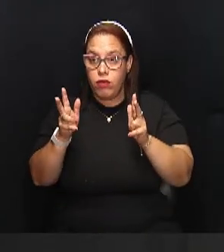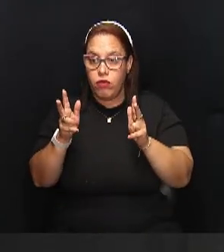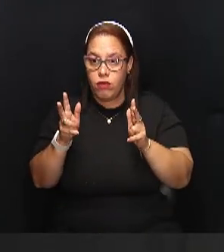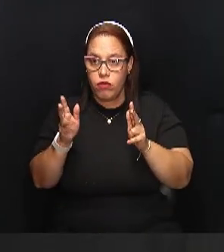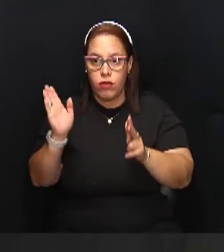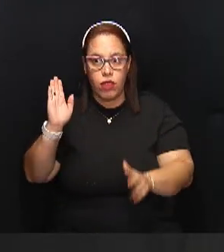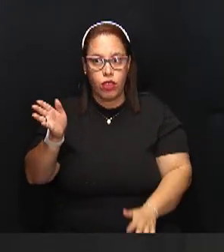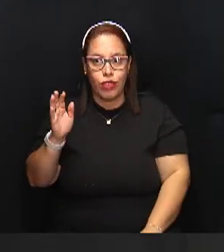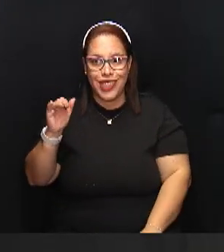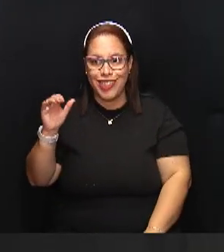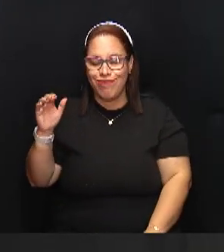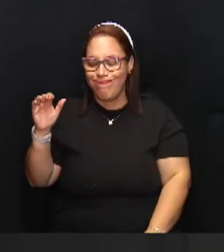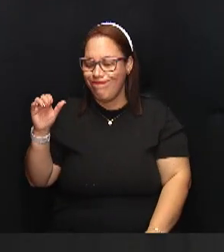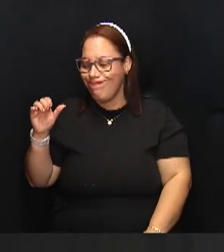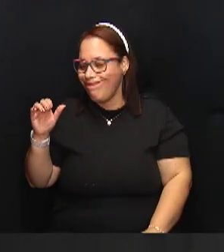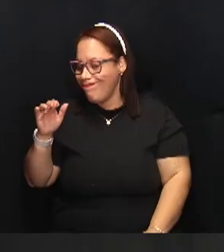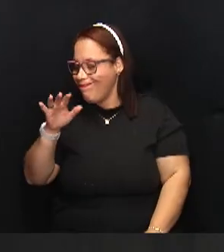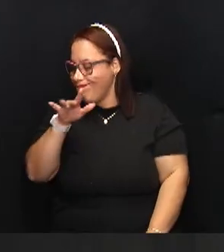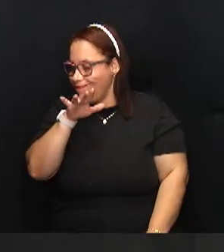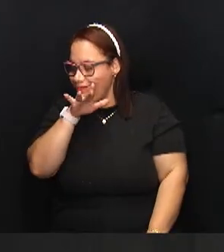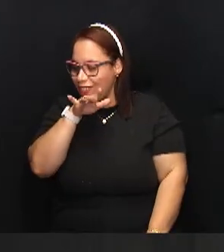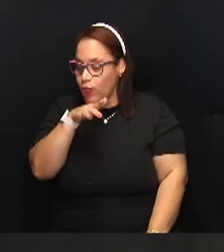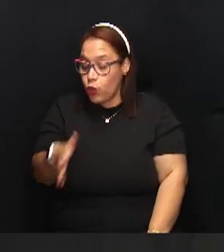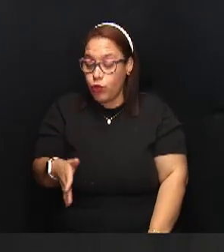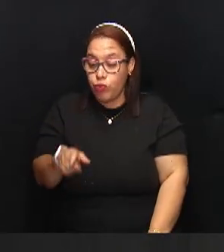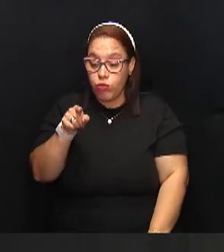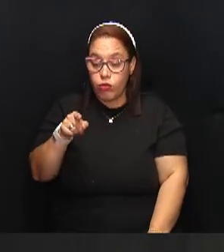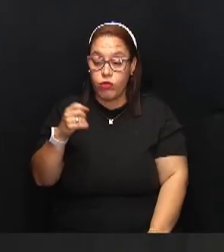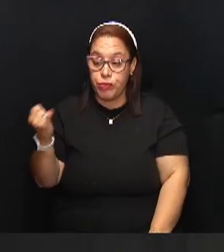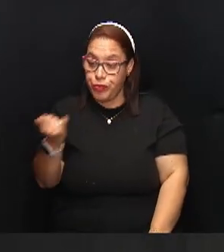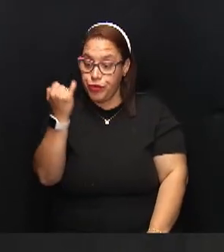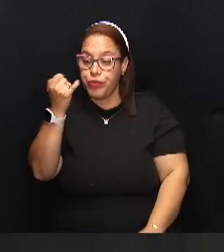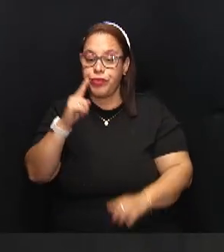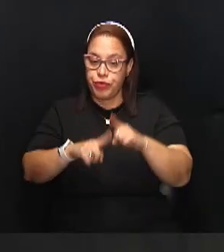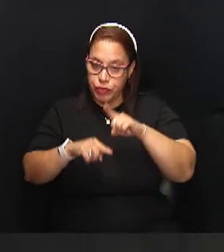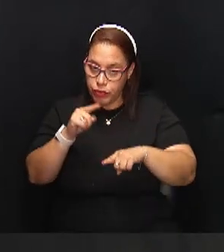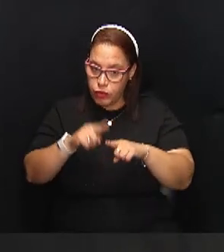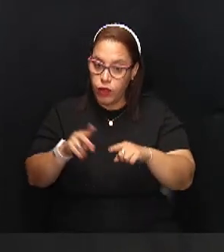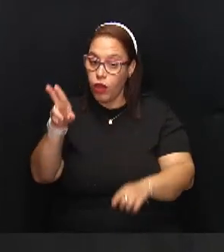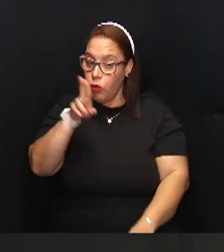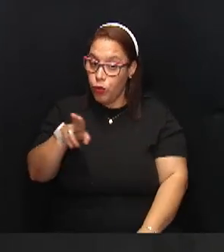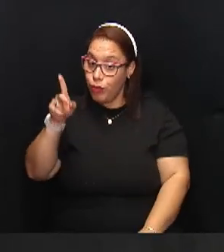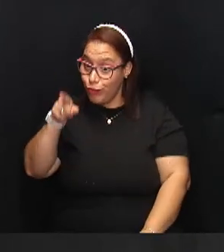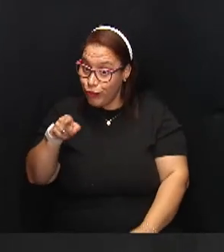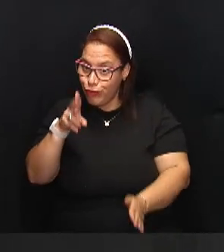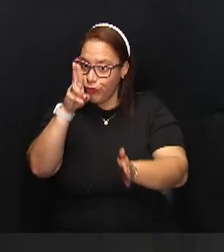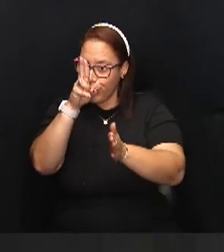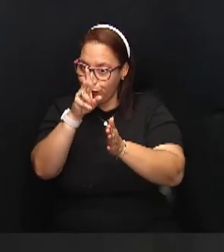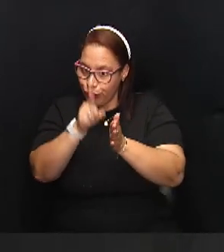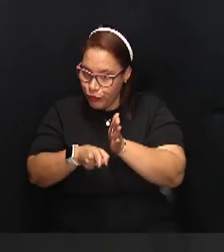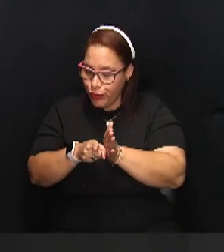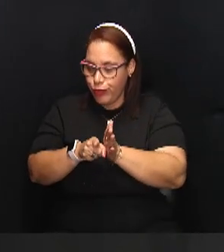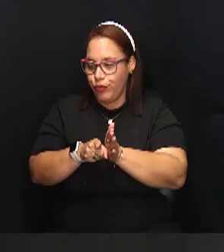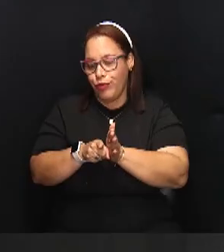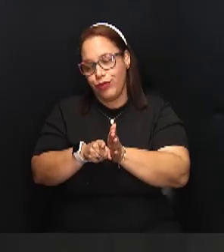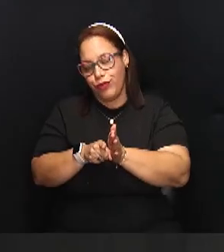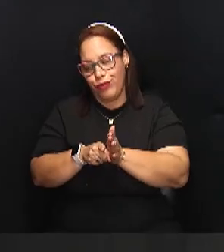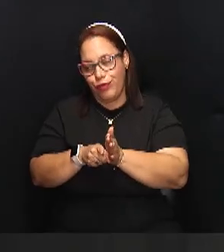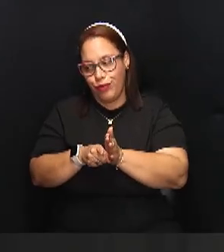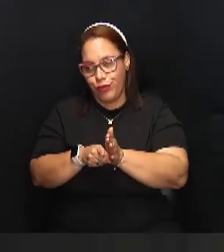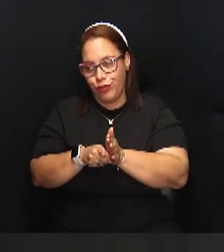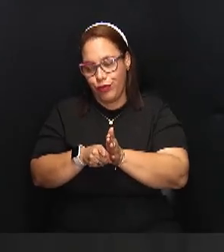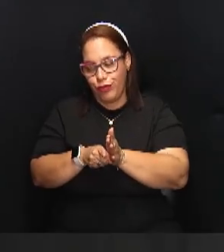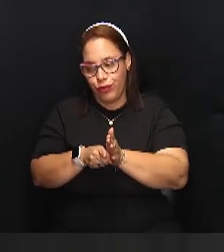vezes já é tarde, mas é importante, né? E esse aparelho, ele serve justamente para isso, para que você consiga fazer